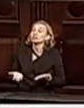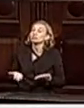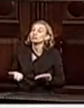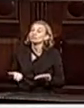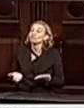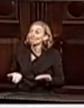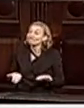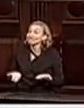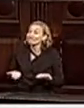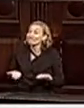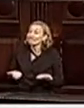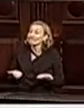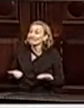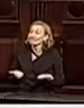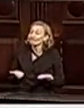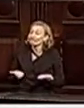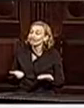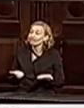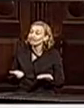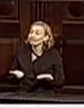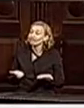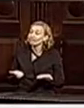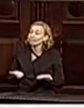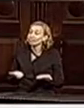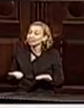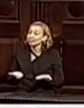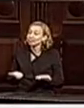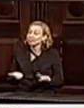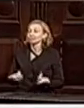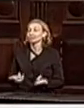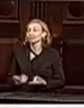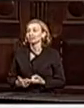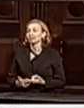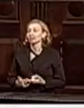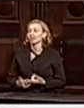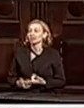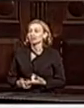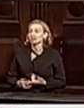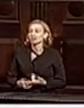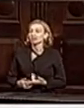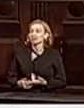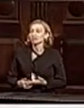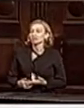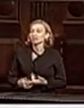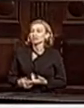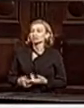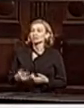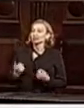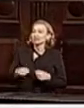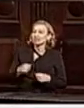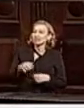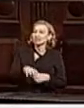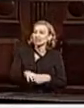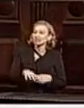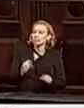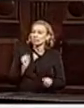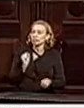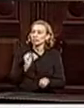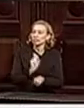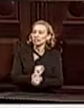para, através do embarreiramento, através do segurar os projetos, através da